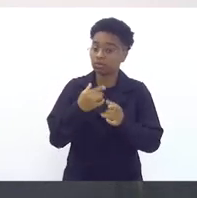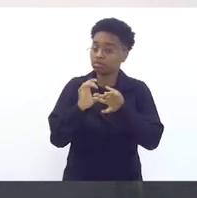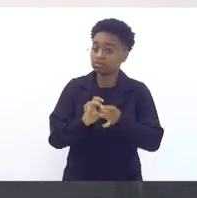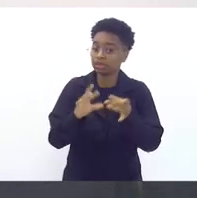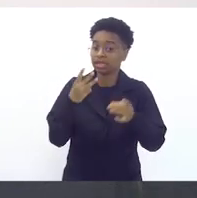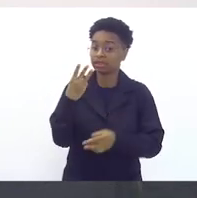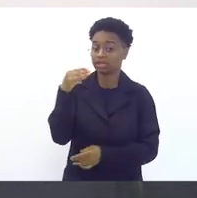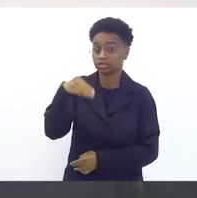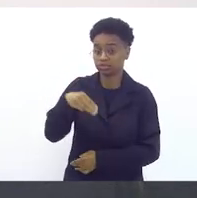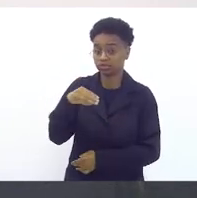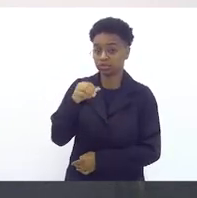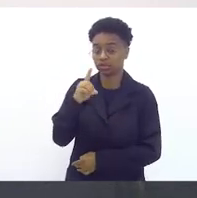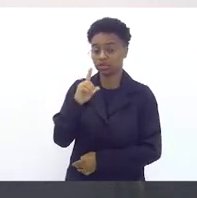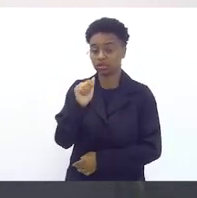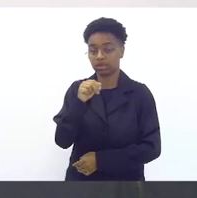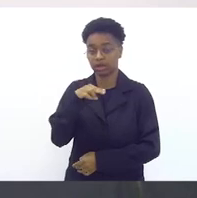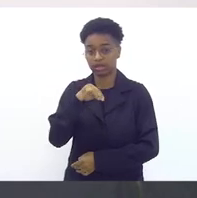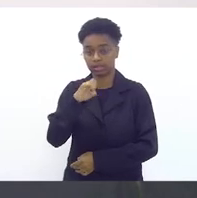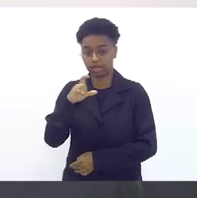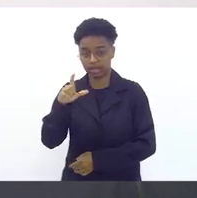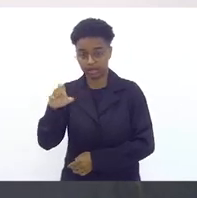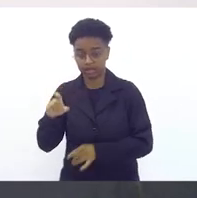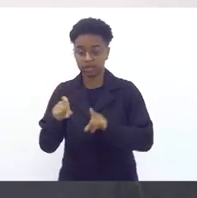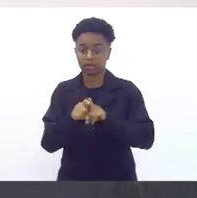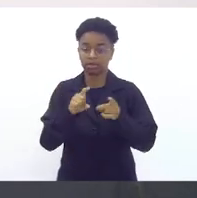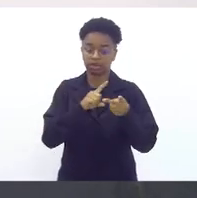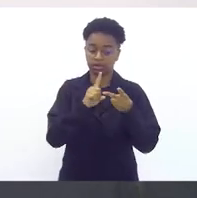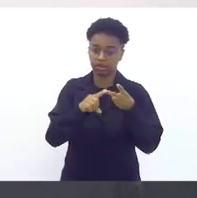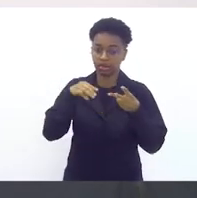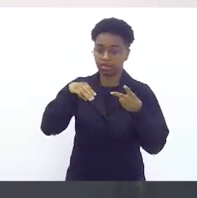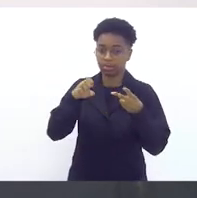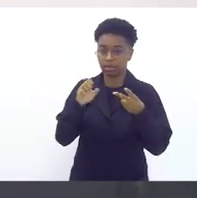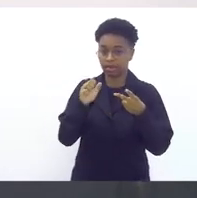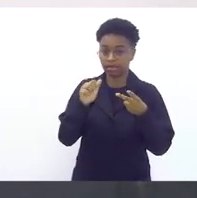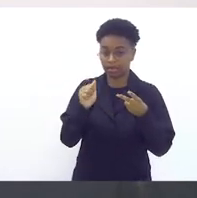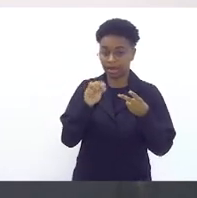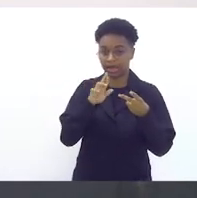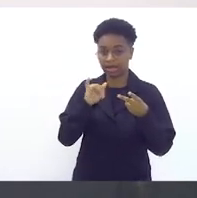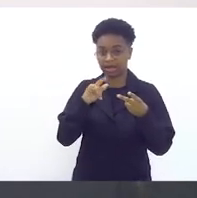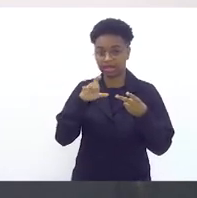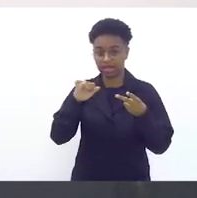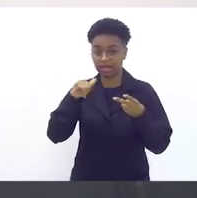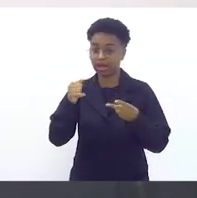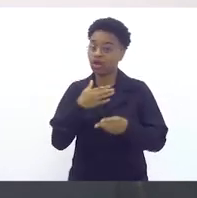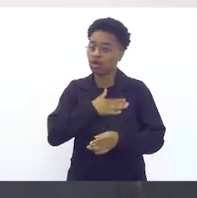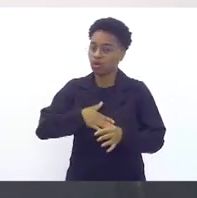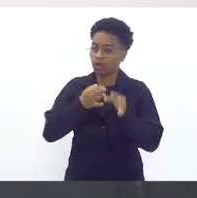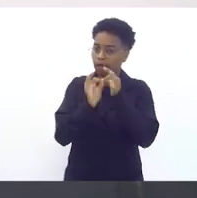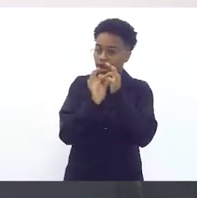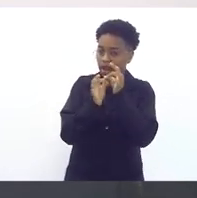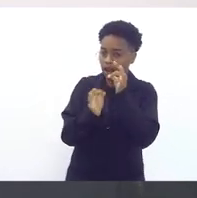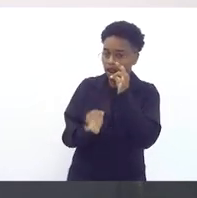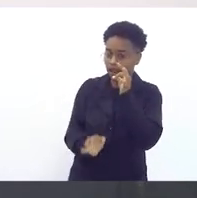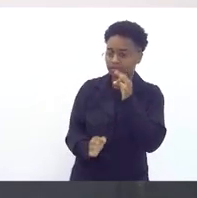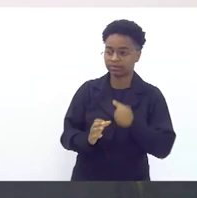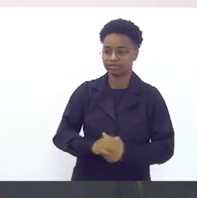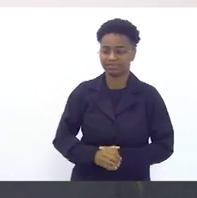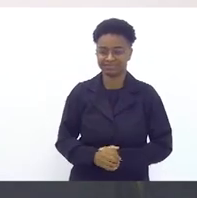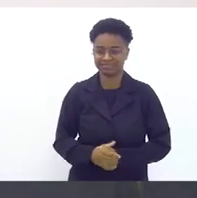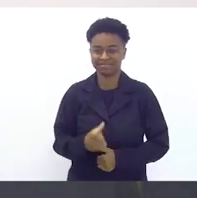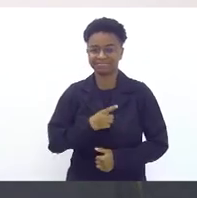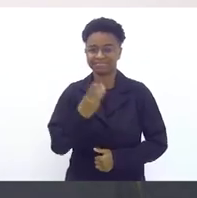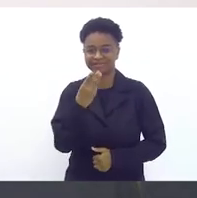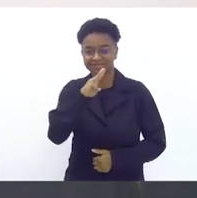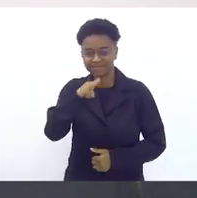para a Daniele, para a Isa e para a Marileia, que gosta muito de falar. Então, são 3 minutos. E